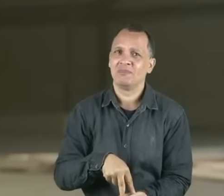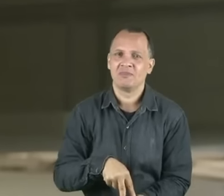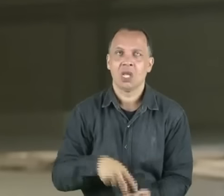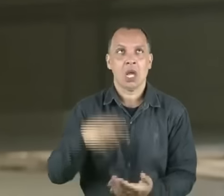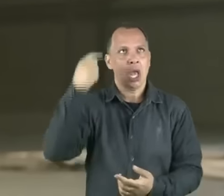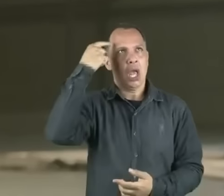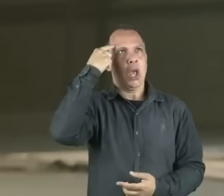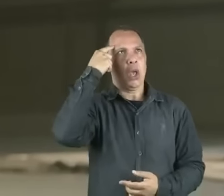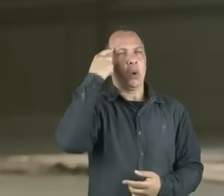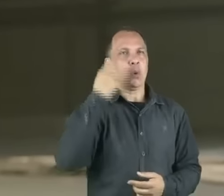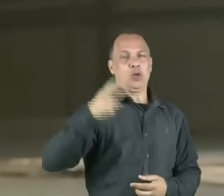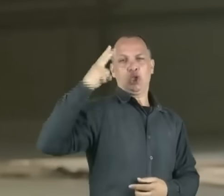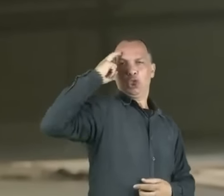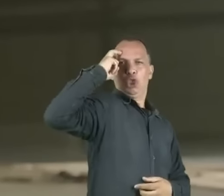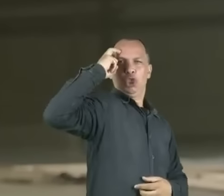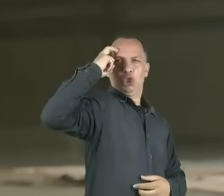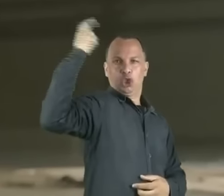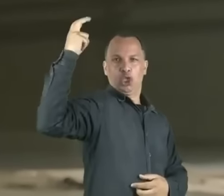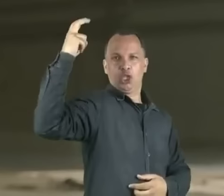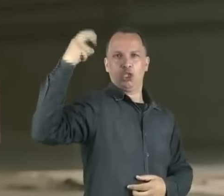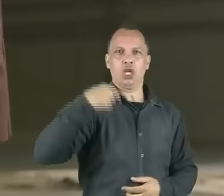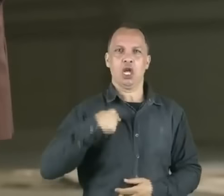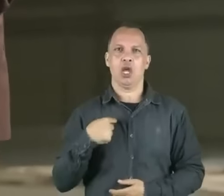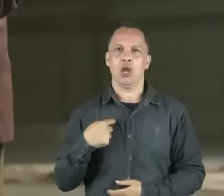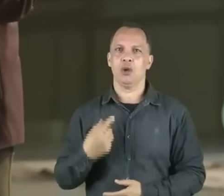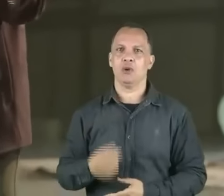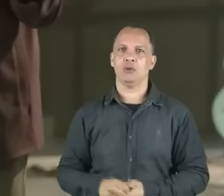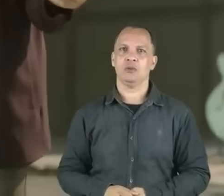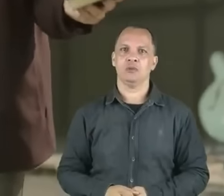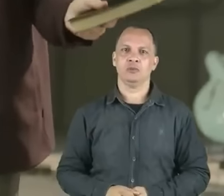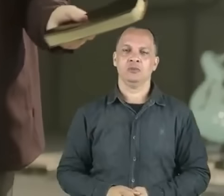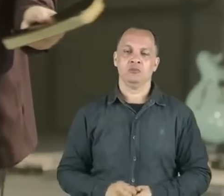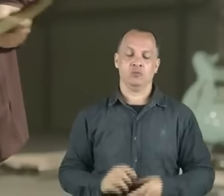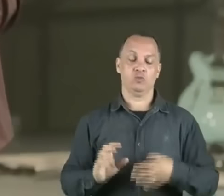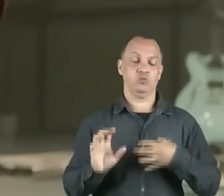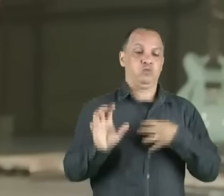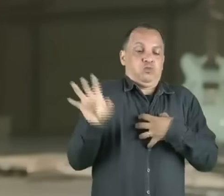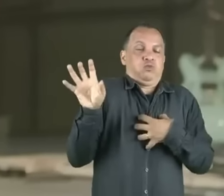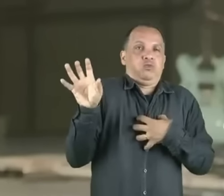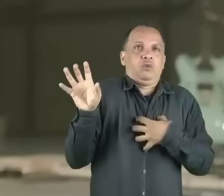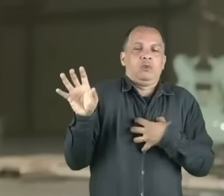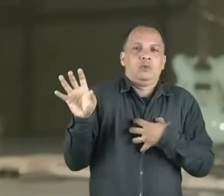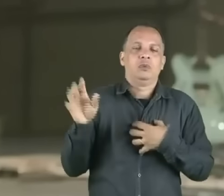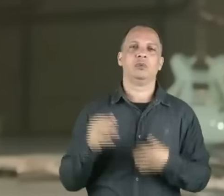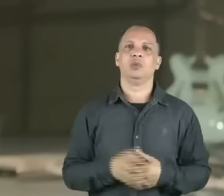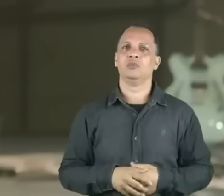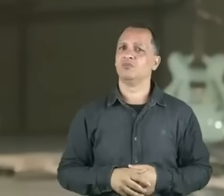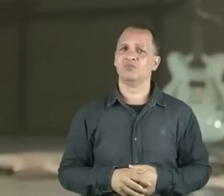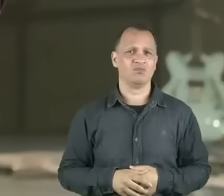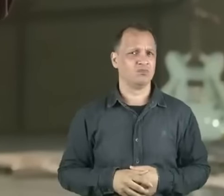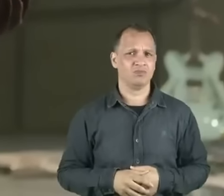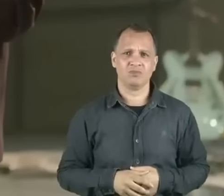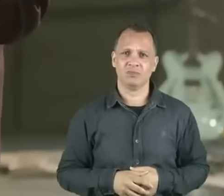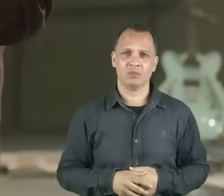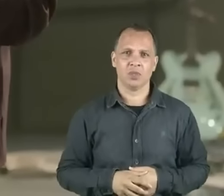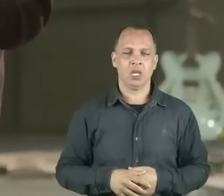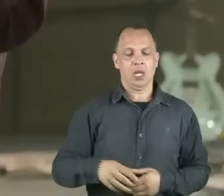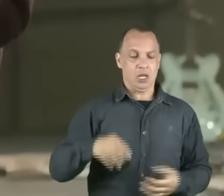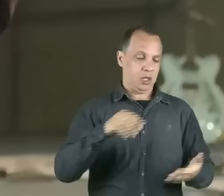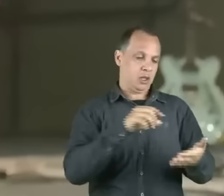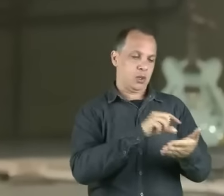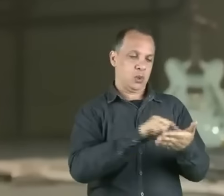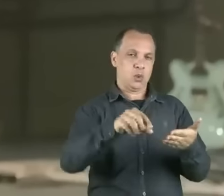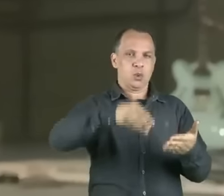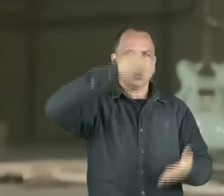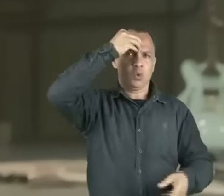a respeito de Deus não é a sua racionalização a respeito da vida e não são versículos que